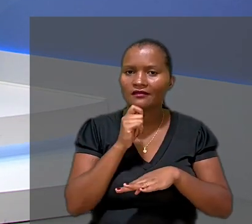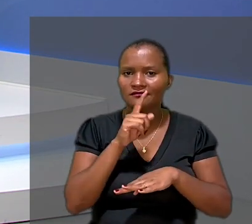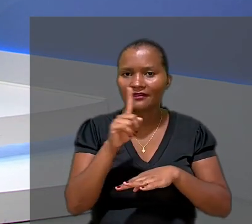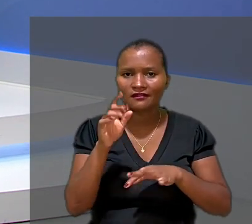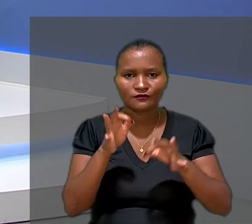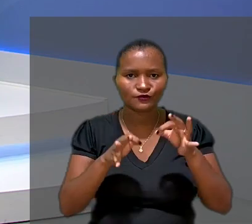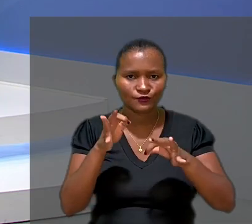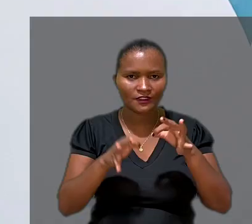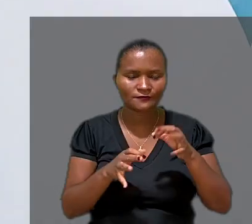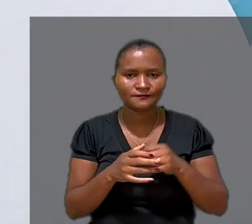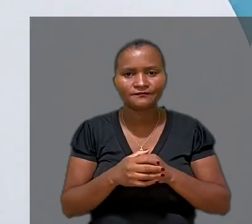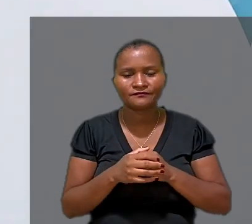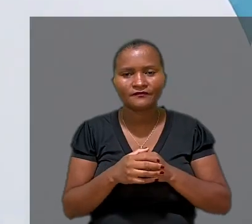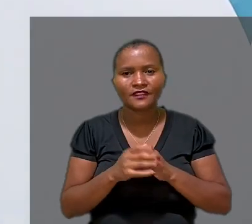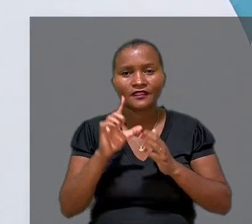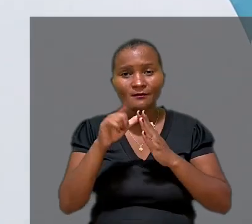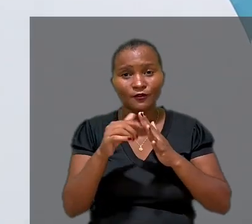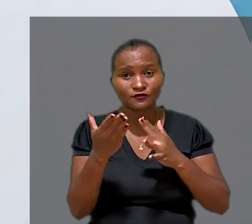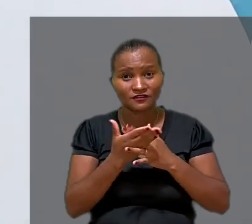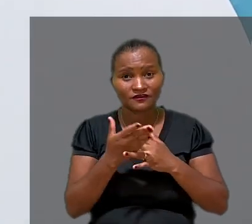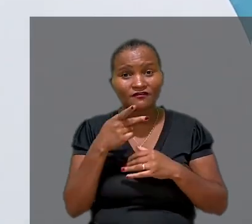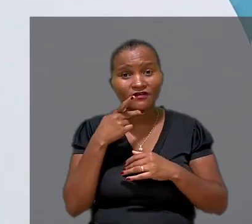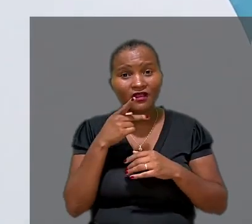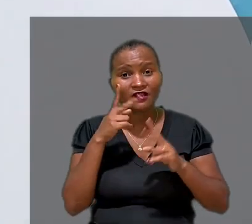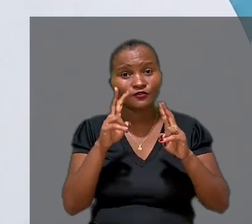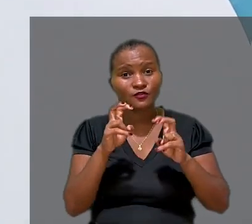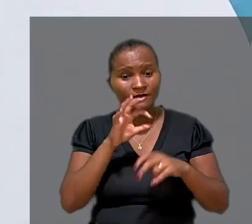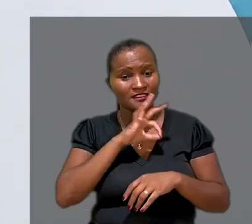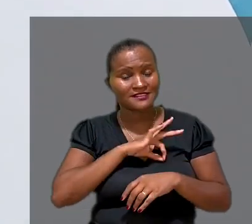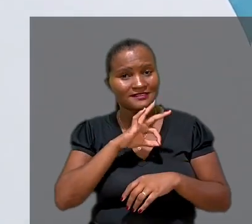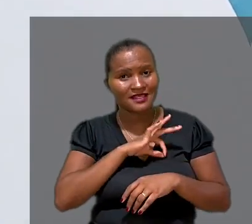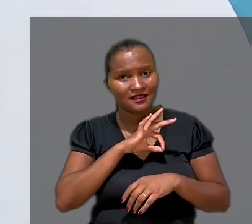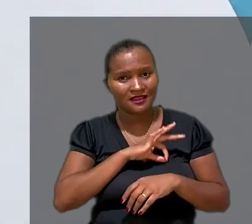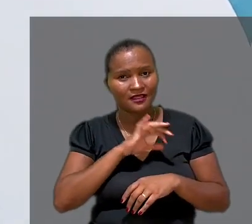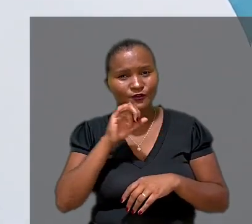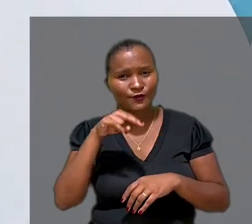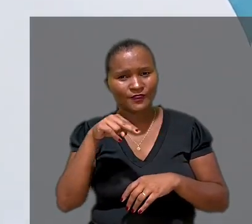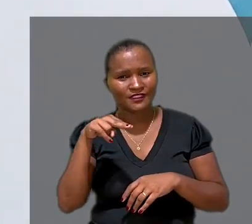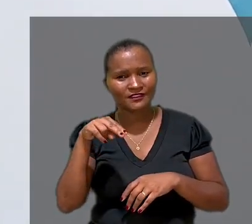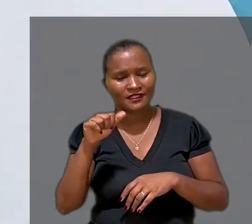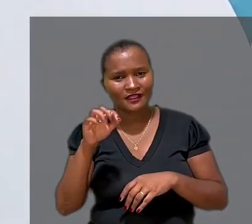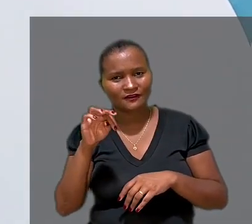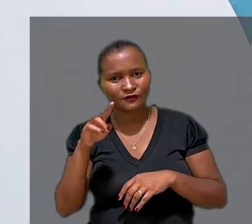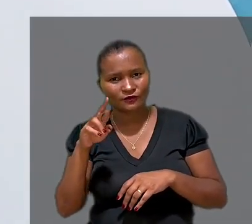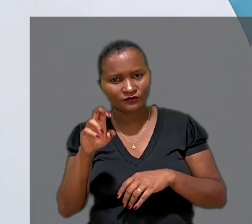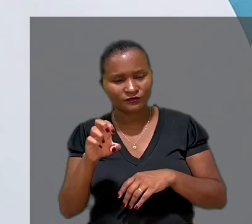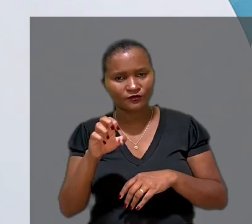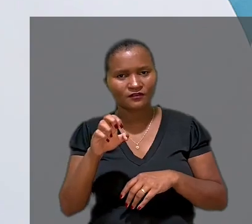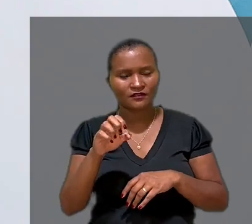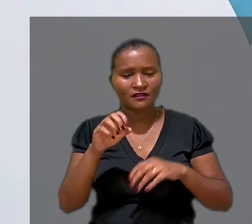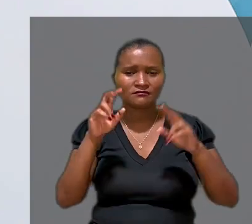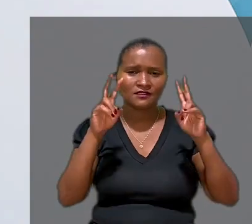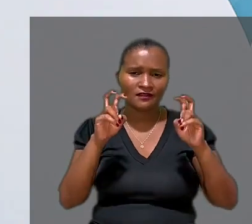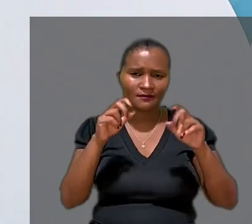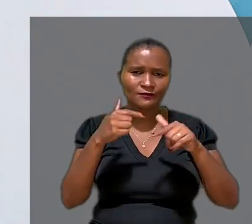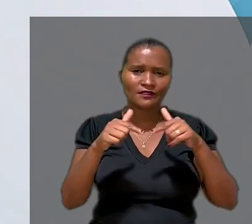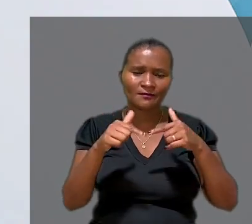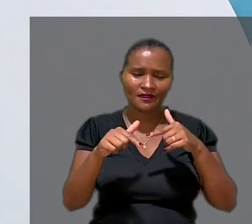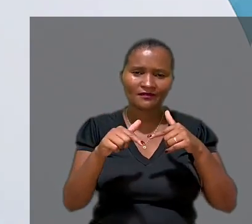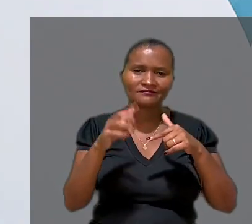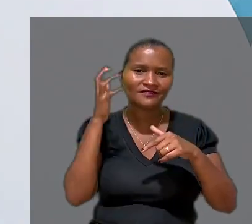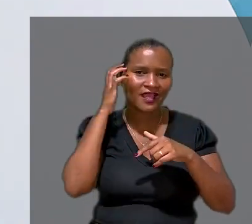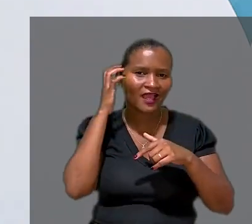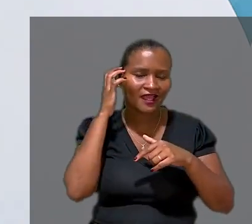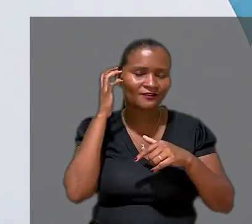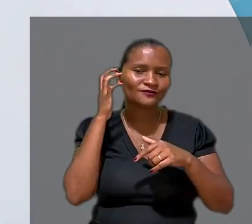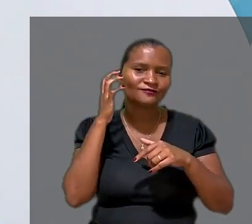não foi julgado. Depois do intervalo, vamos falar sobre salário in natura, que é tema do programa de rádio Trabalho e Justiça.